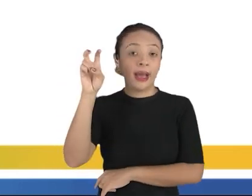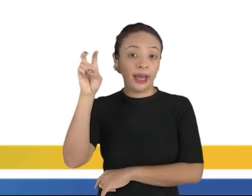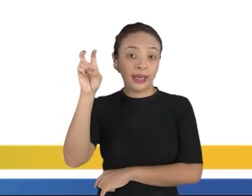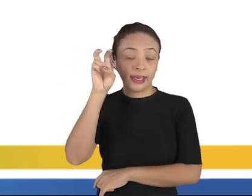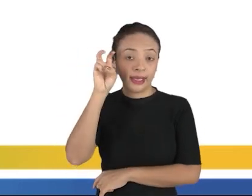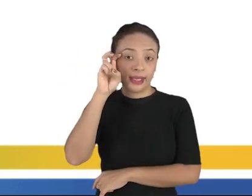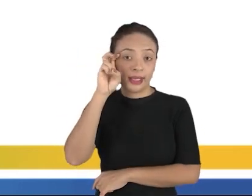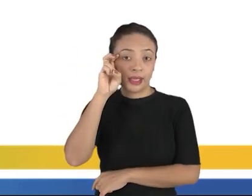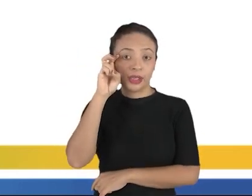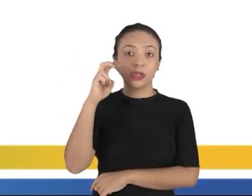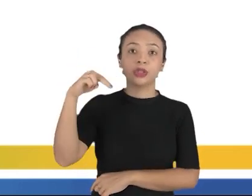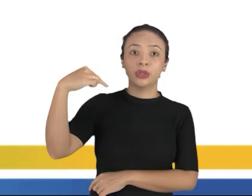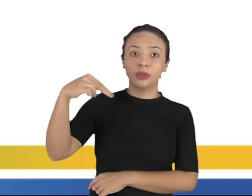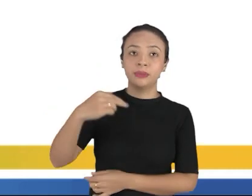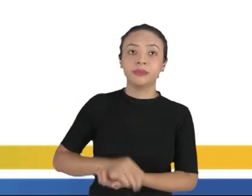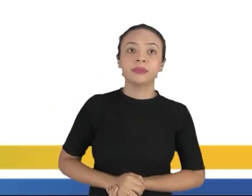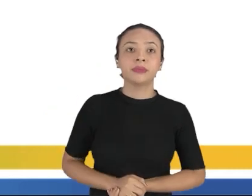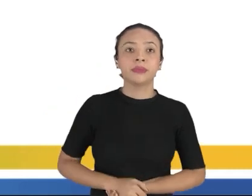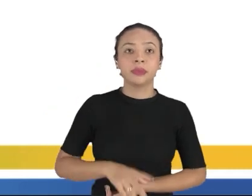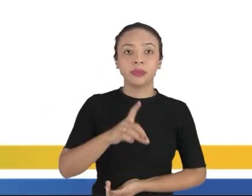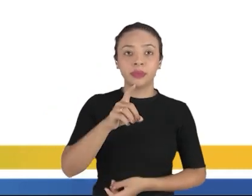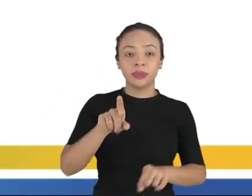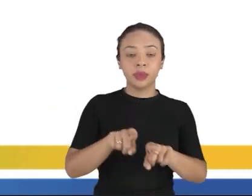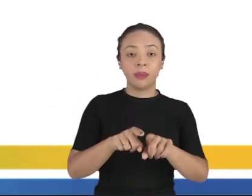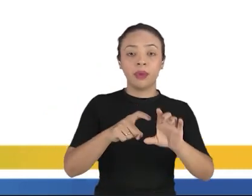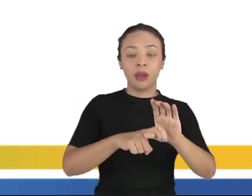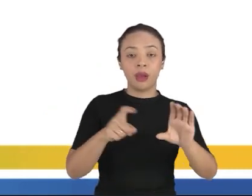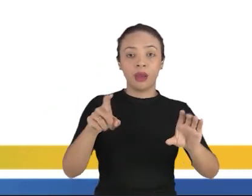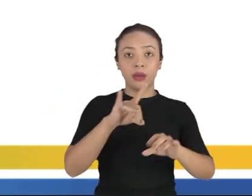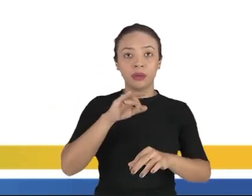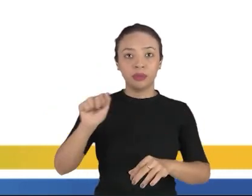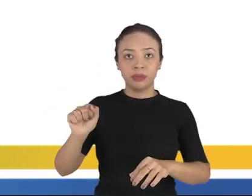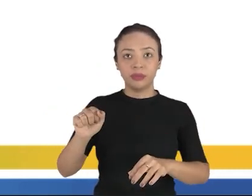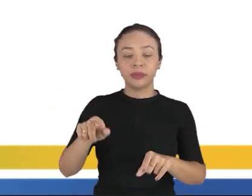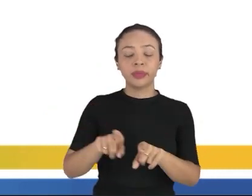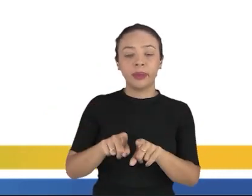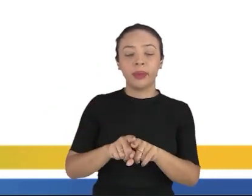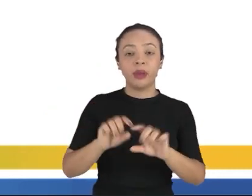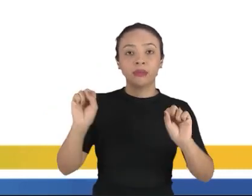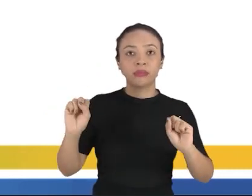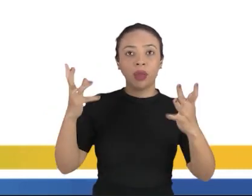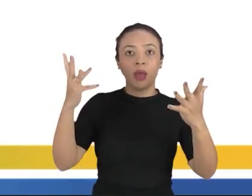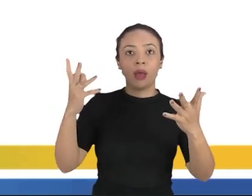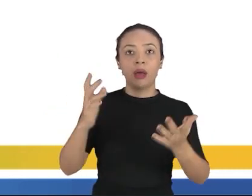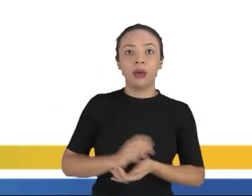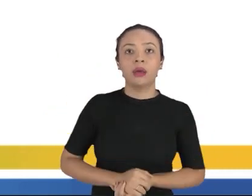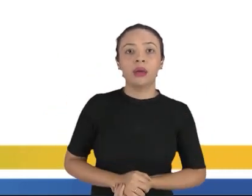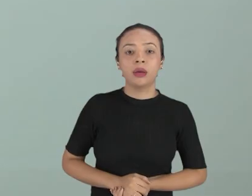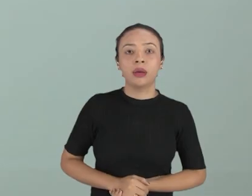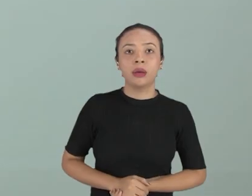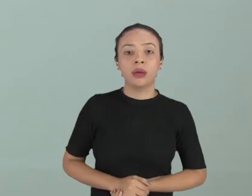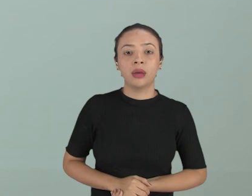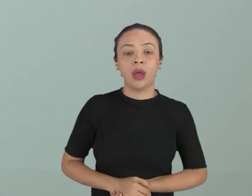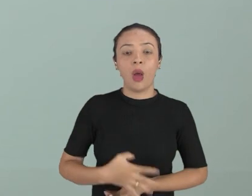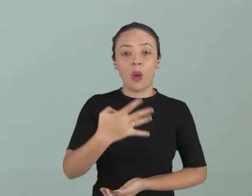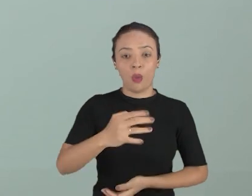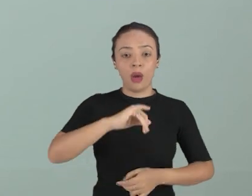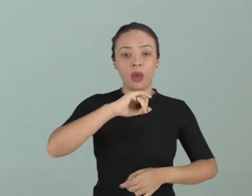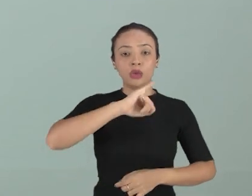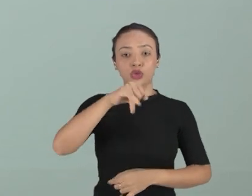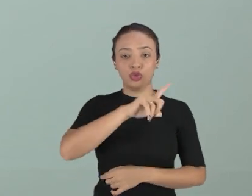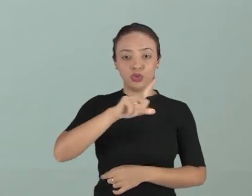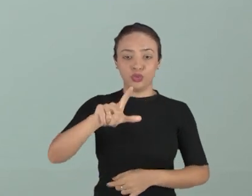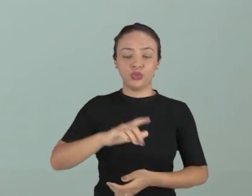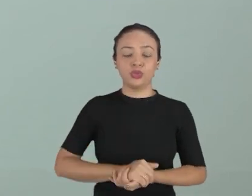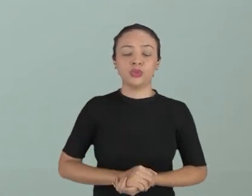D, Independence Day, também referente aos Estados Unidos, é celebrado no July 4th, 4 de julho. E